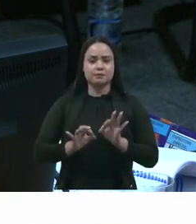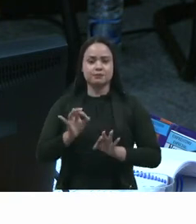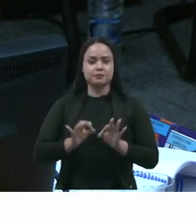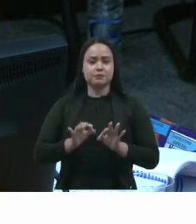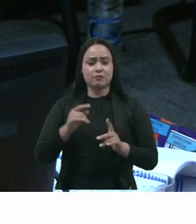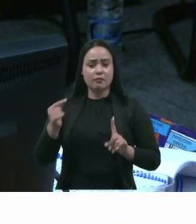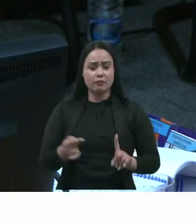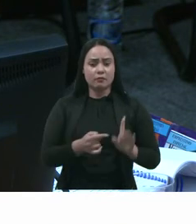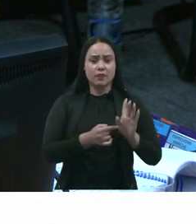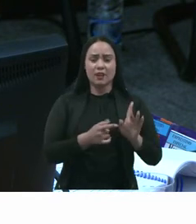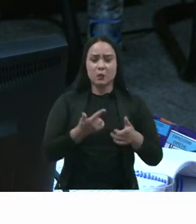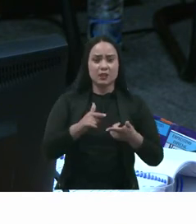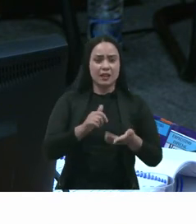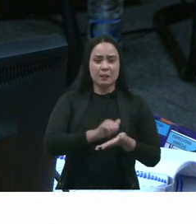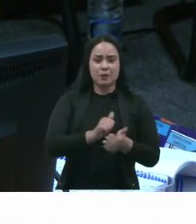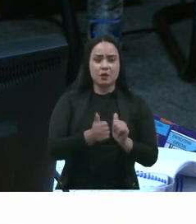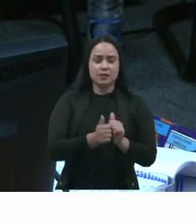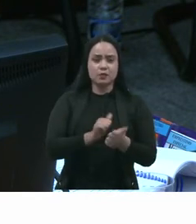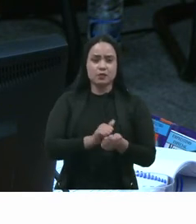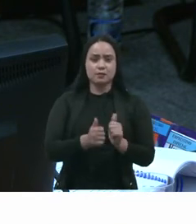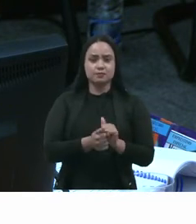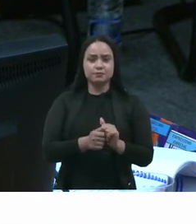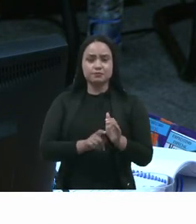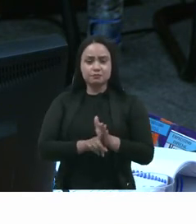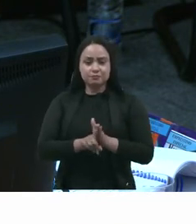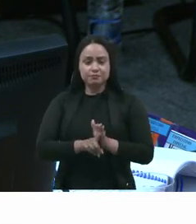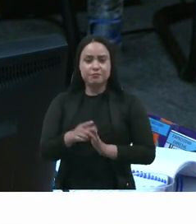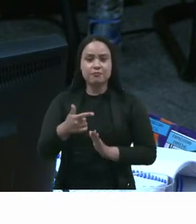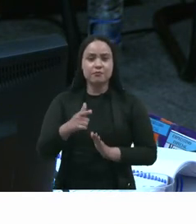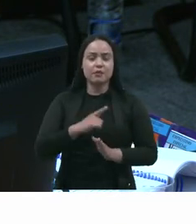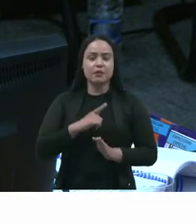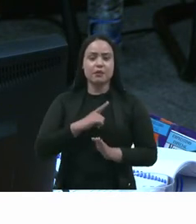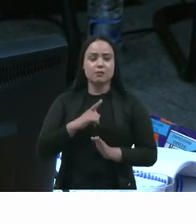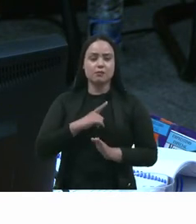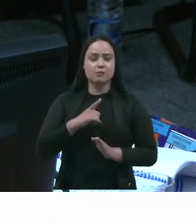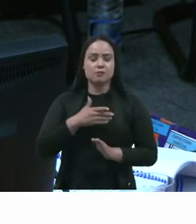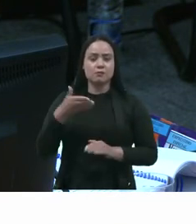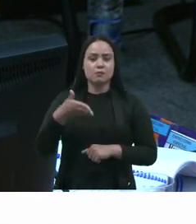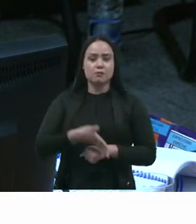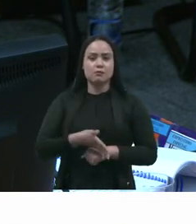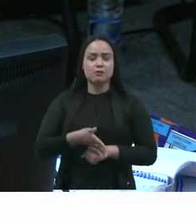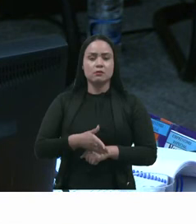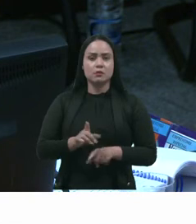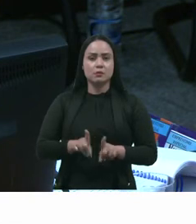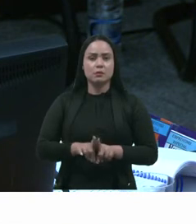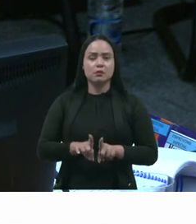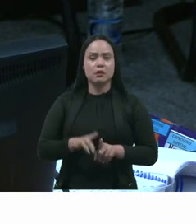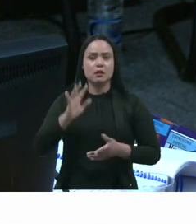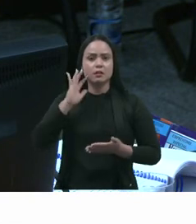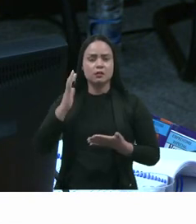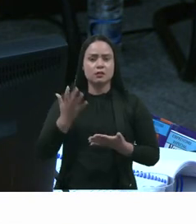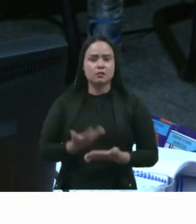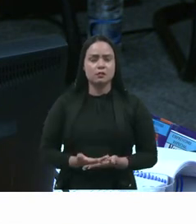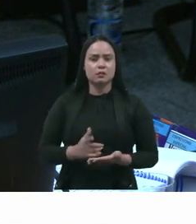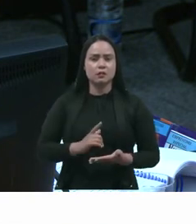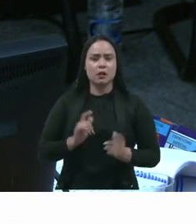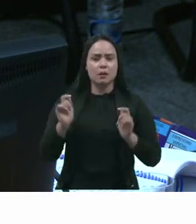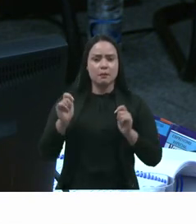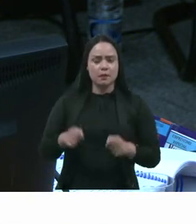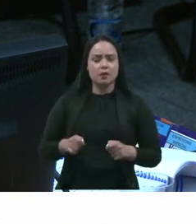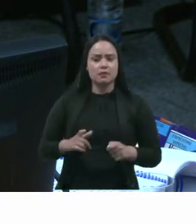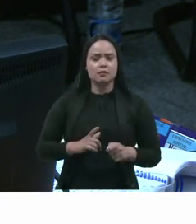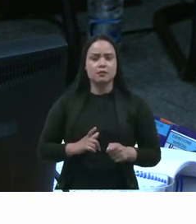seria inadequada ao exame. Desse modo, não tendo sido sopesado o contexto probatório, a decisão não é capaz de